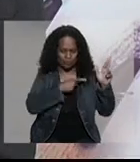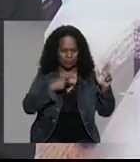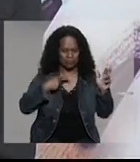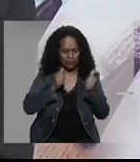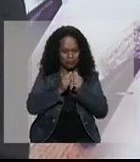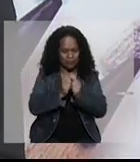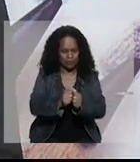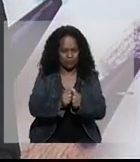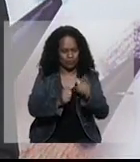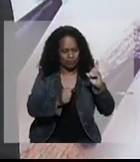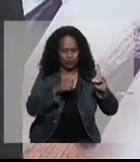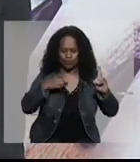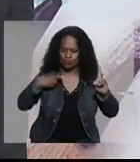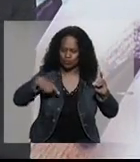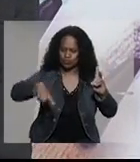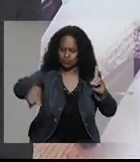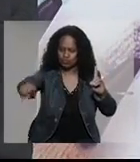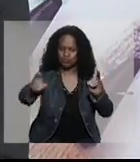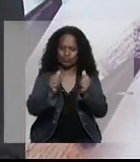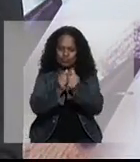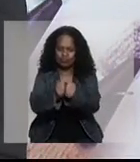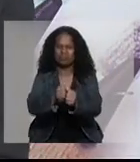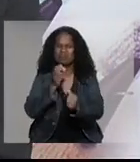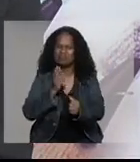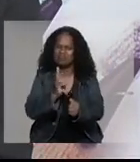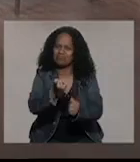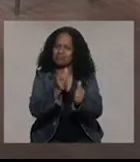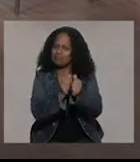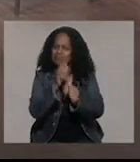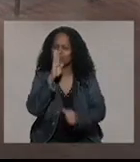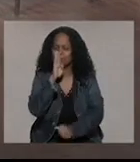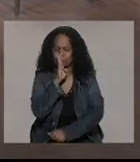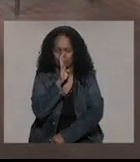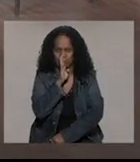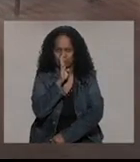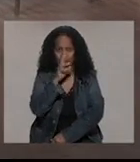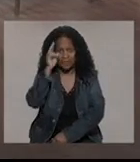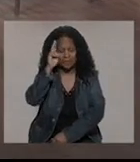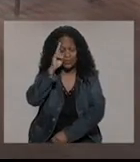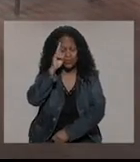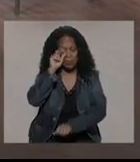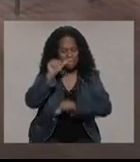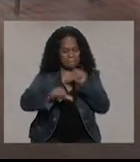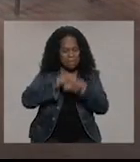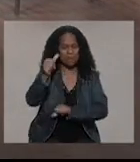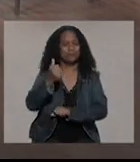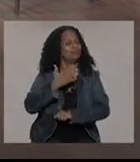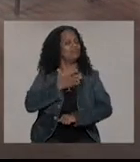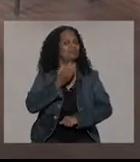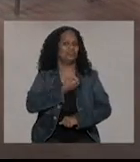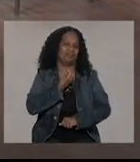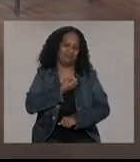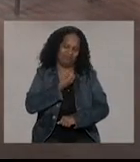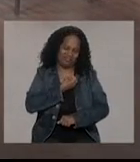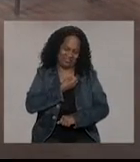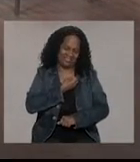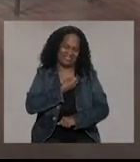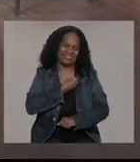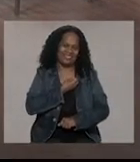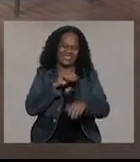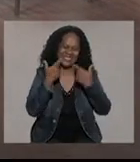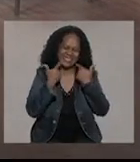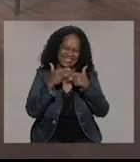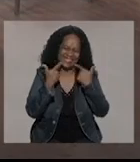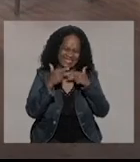o pastor tá, né? A ovelha vai para lá, todo mundo... Então, eu acho assim, essa história é genial e essa história mudou a minha vida. Porque a partir dessa